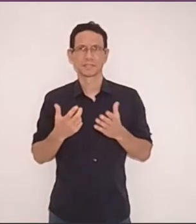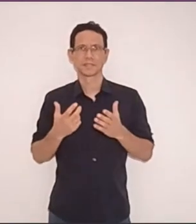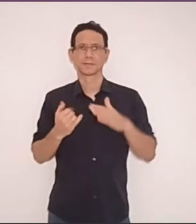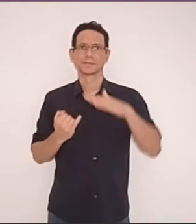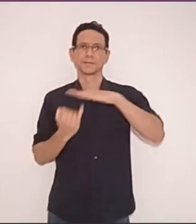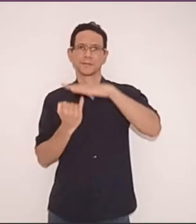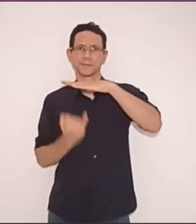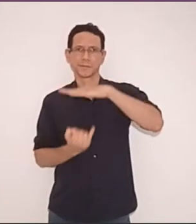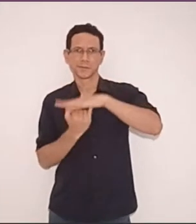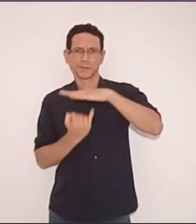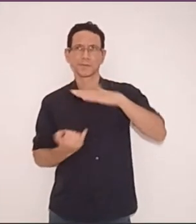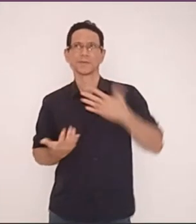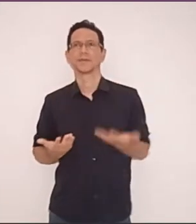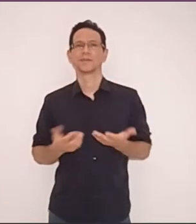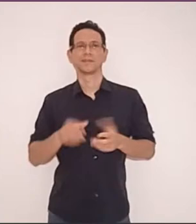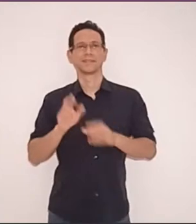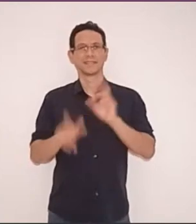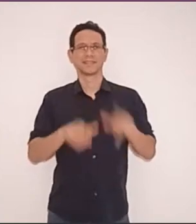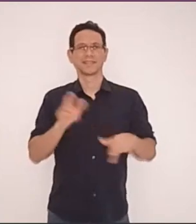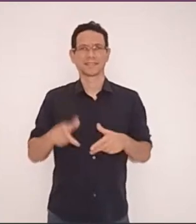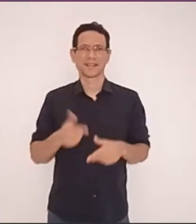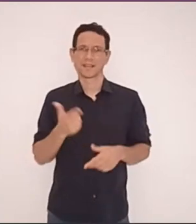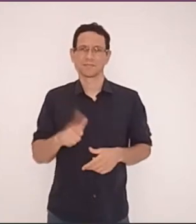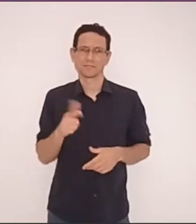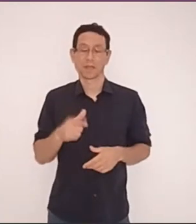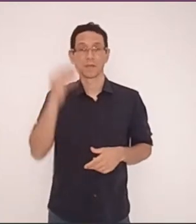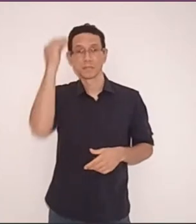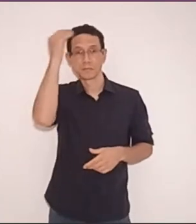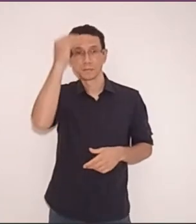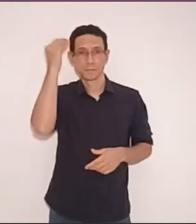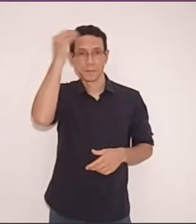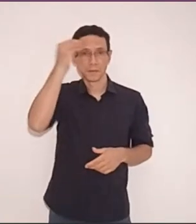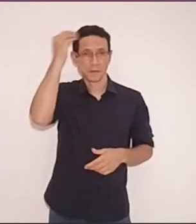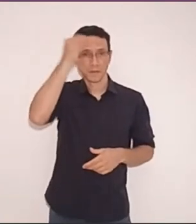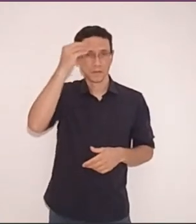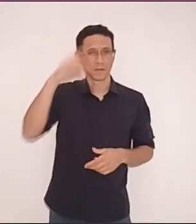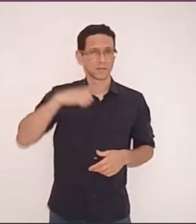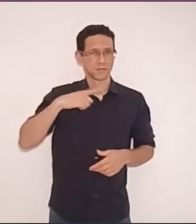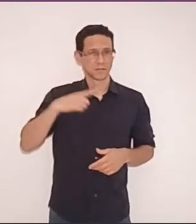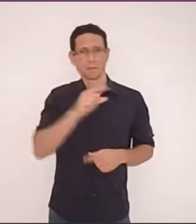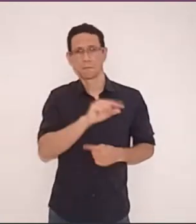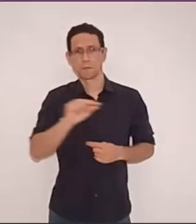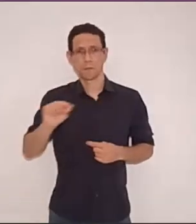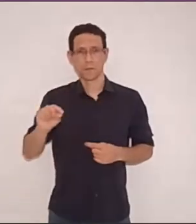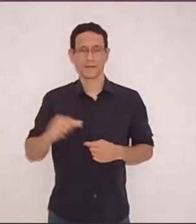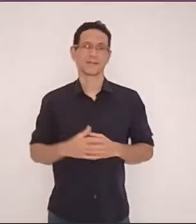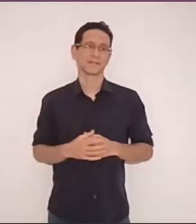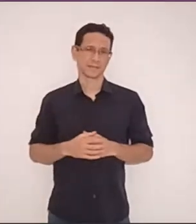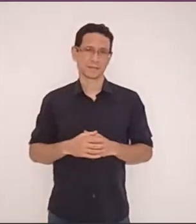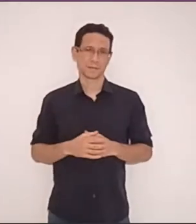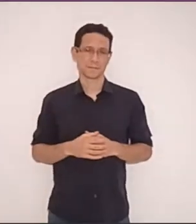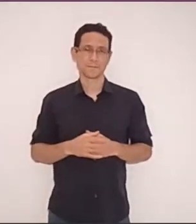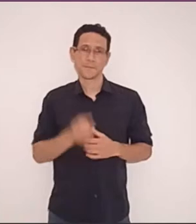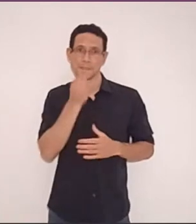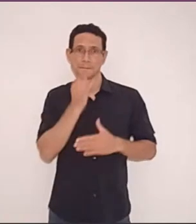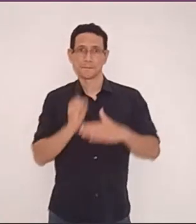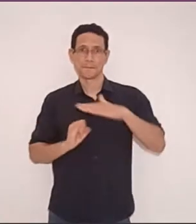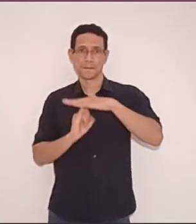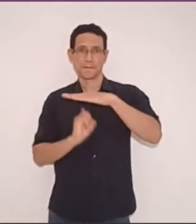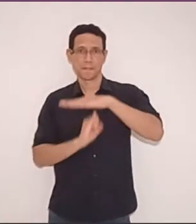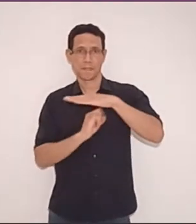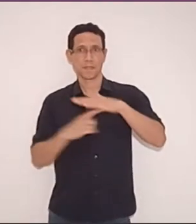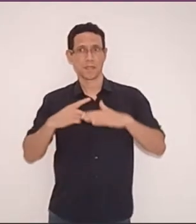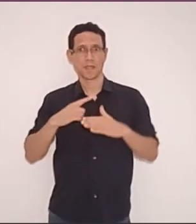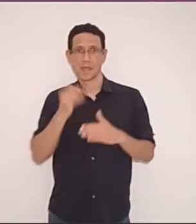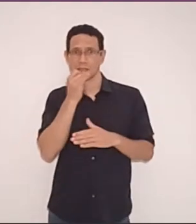organizações de e enfim DJ organizações que estão nessa nessa função